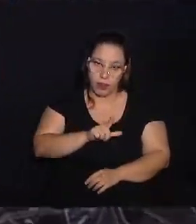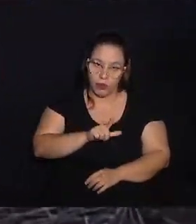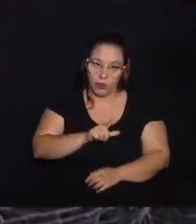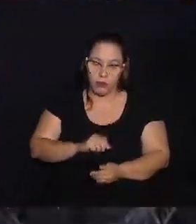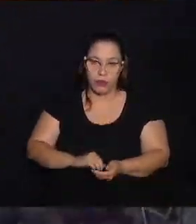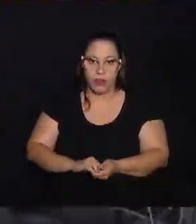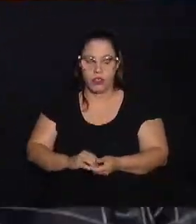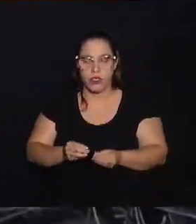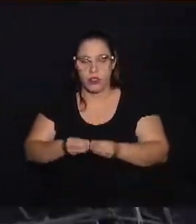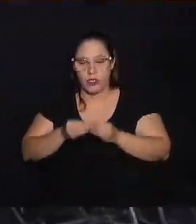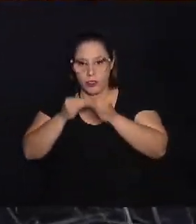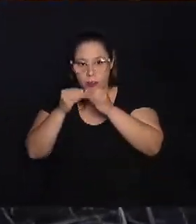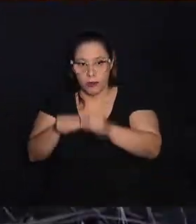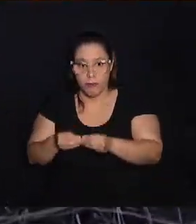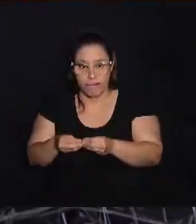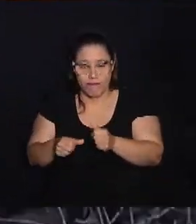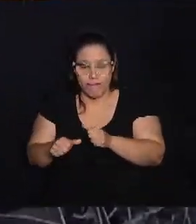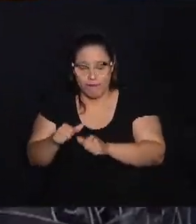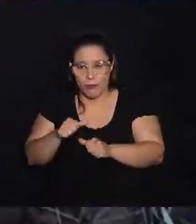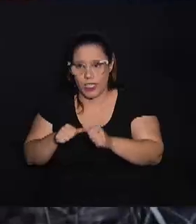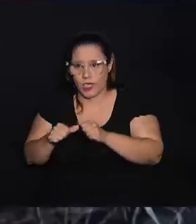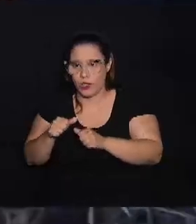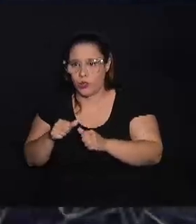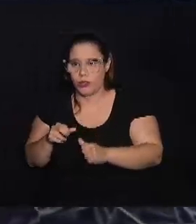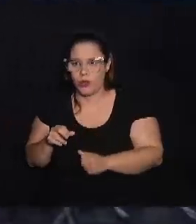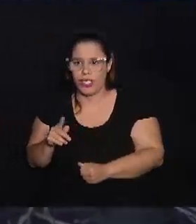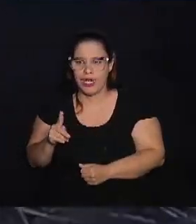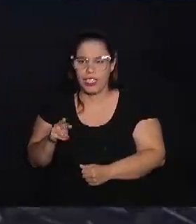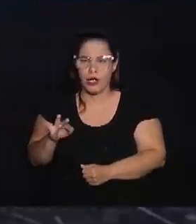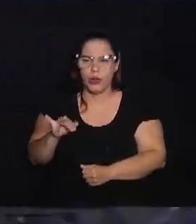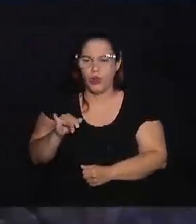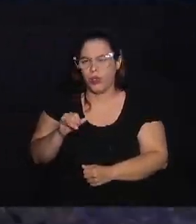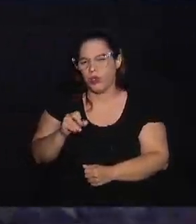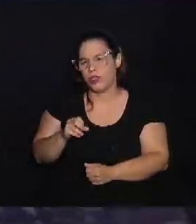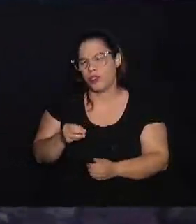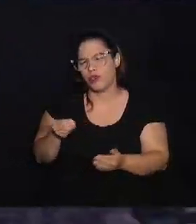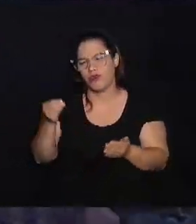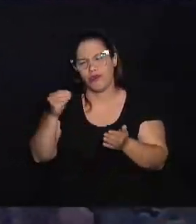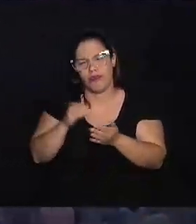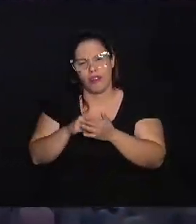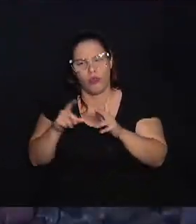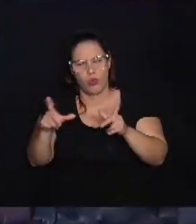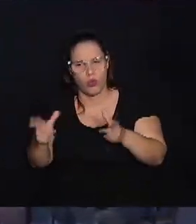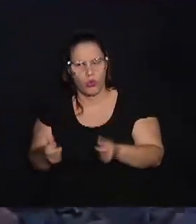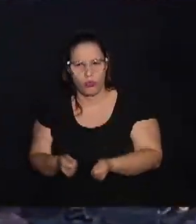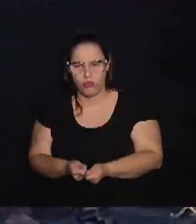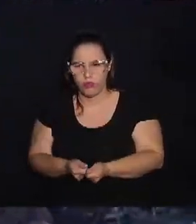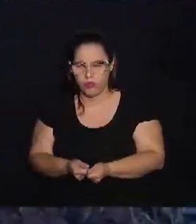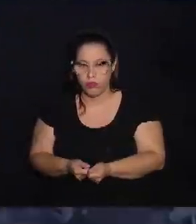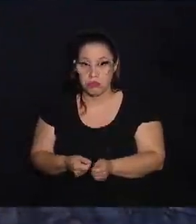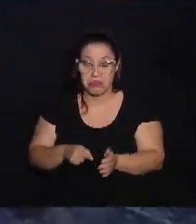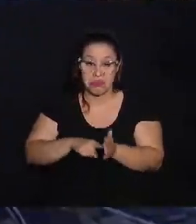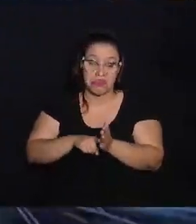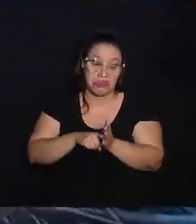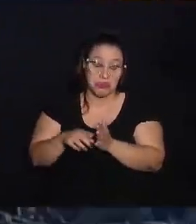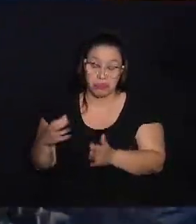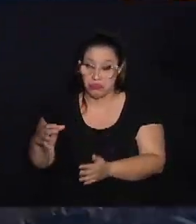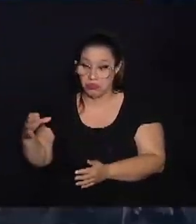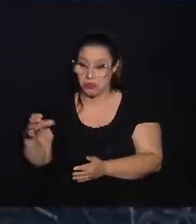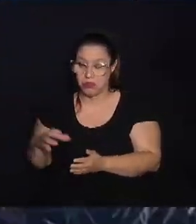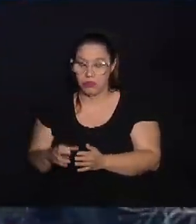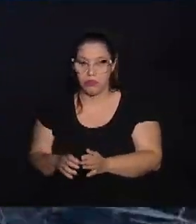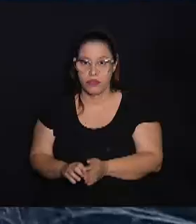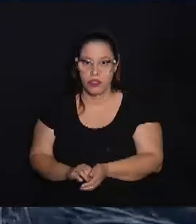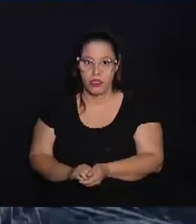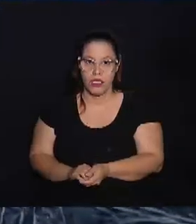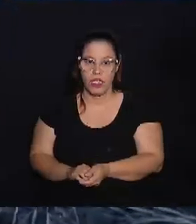para um notável distúrbio hidrológico que afeta todo o ecossistema local. De acordo com os cientistas envolvidos no estudo, a situação